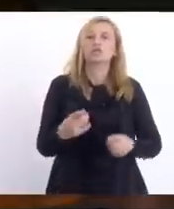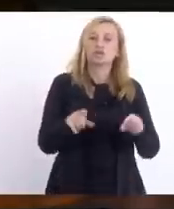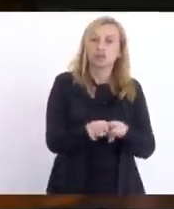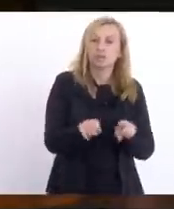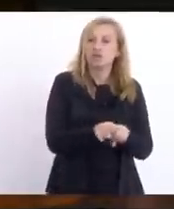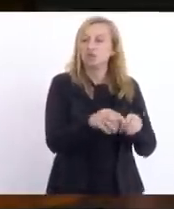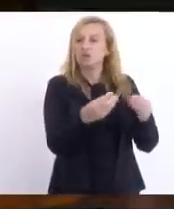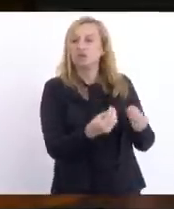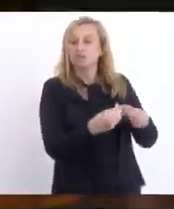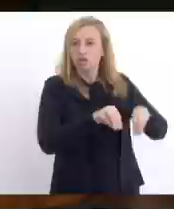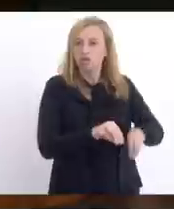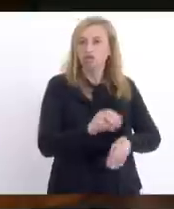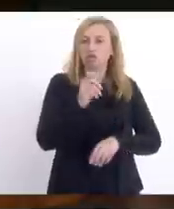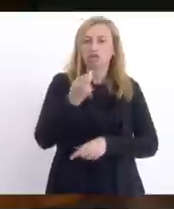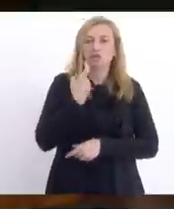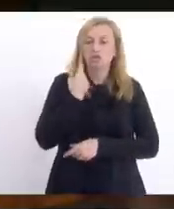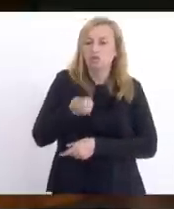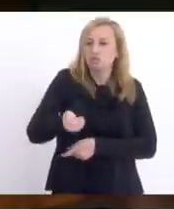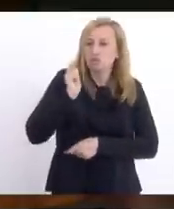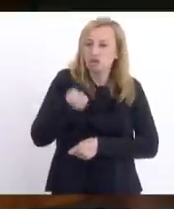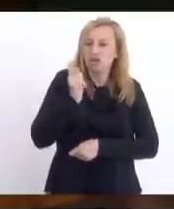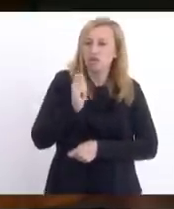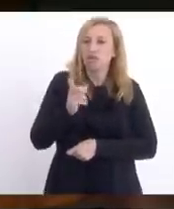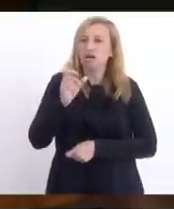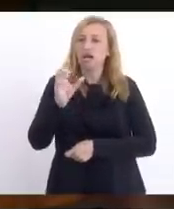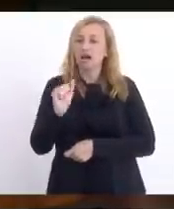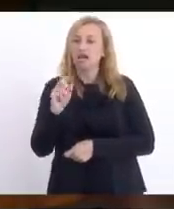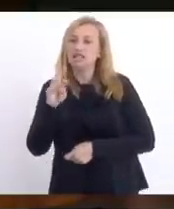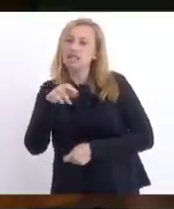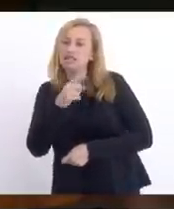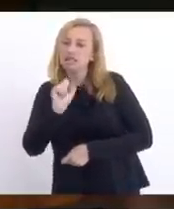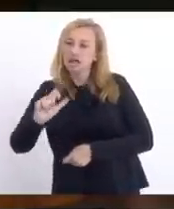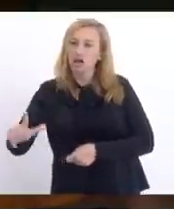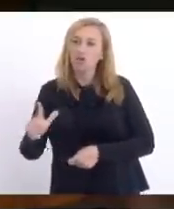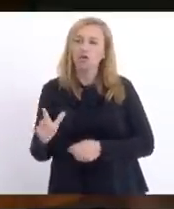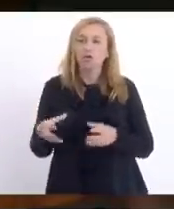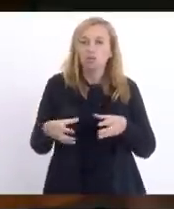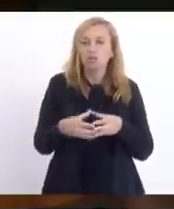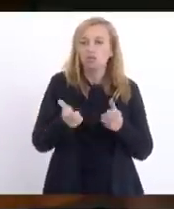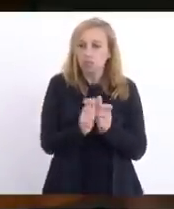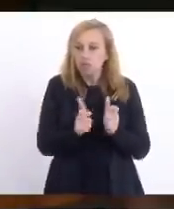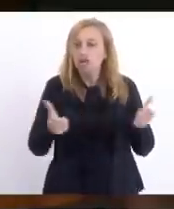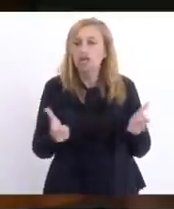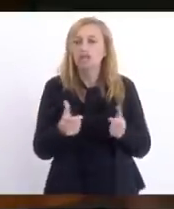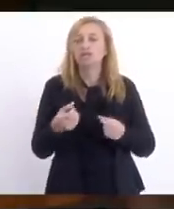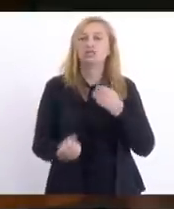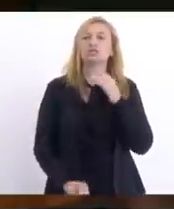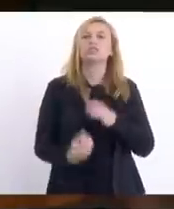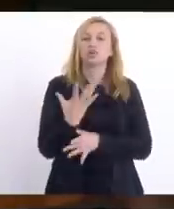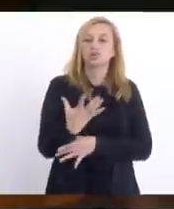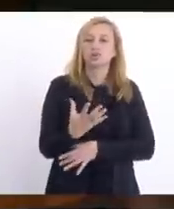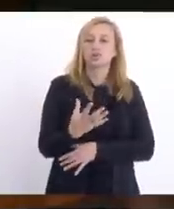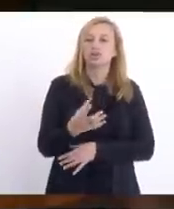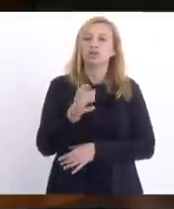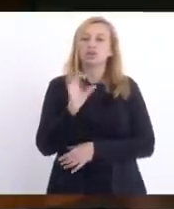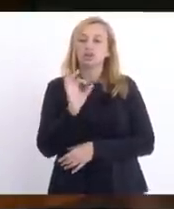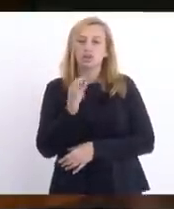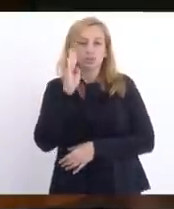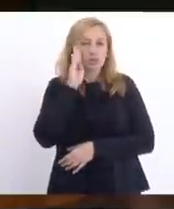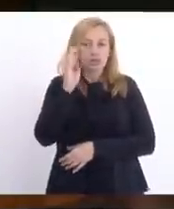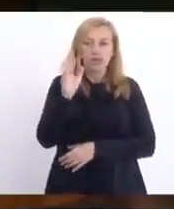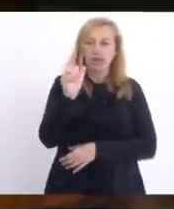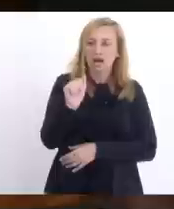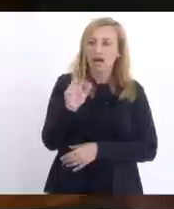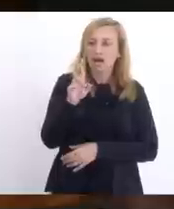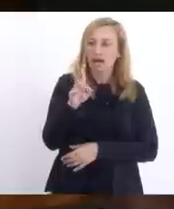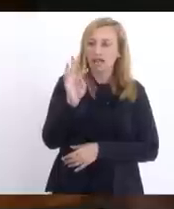pescadores artesanais, compromete uma cadeia total de produção, inclusive artesanal, que